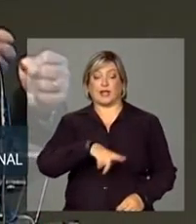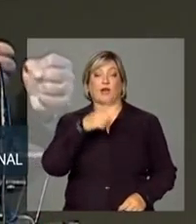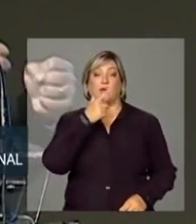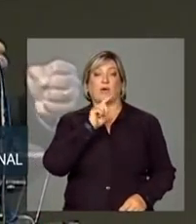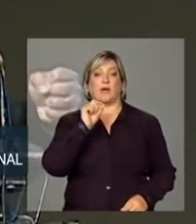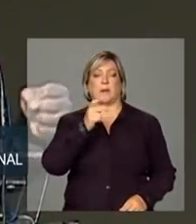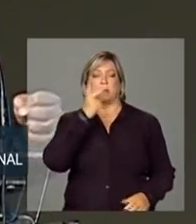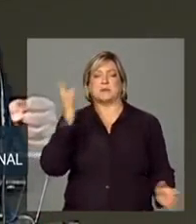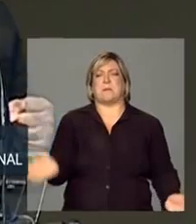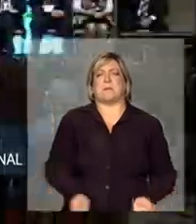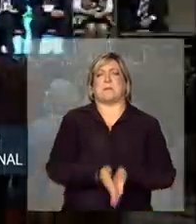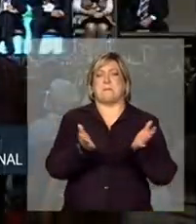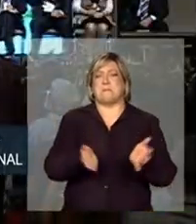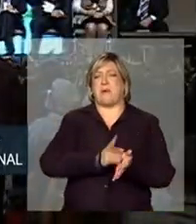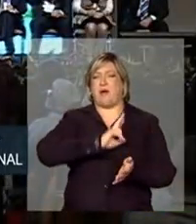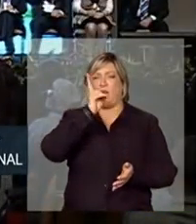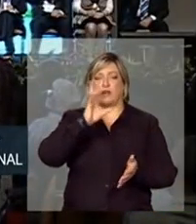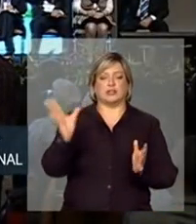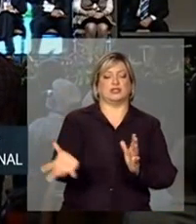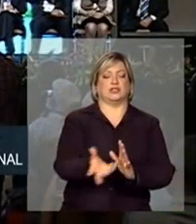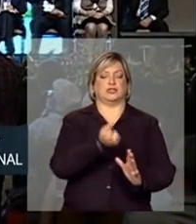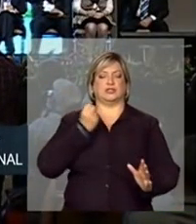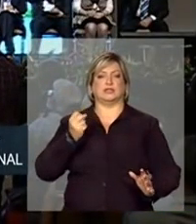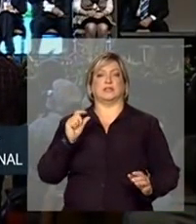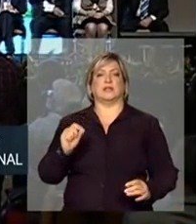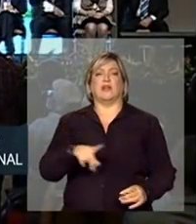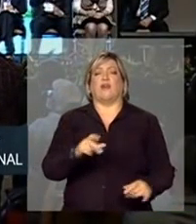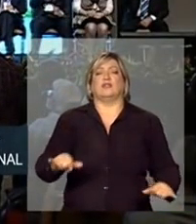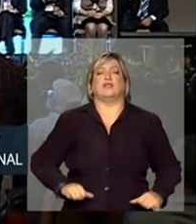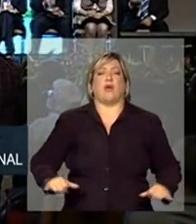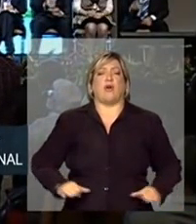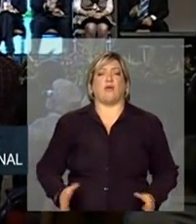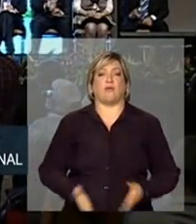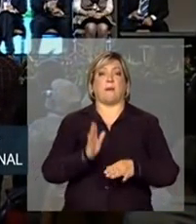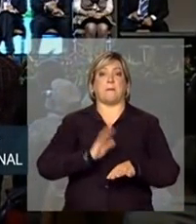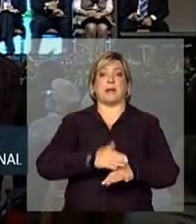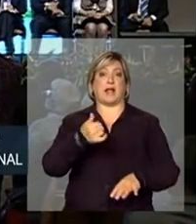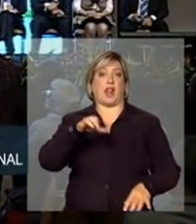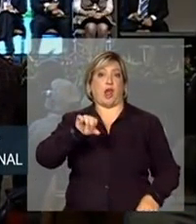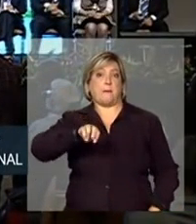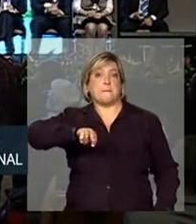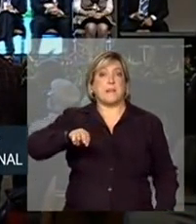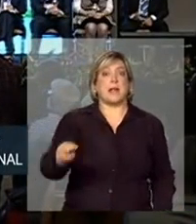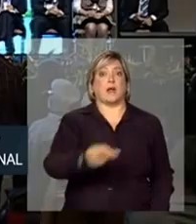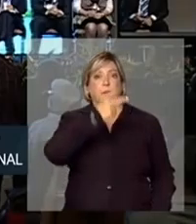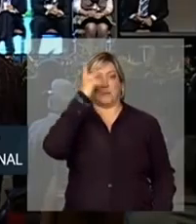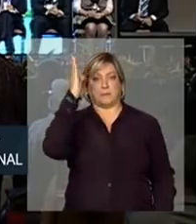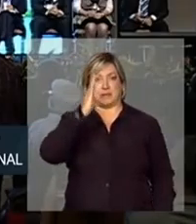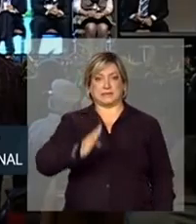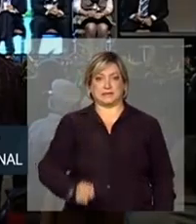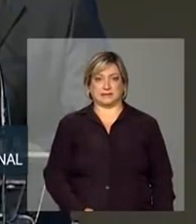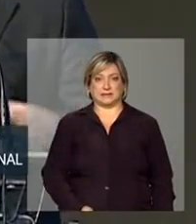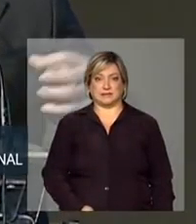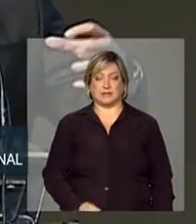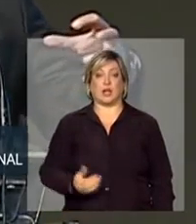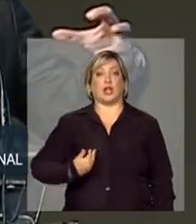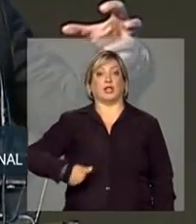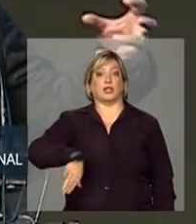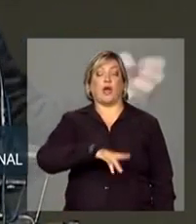dizer que esse também é um momento de celebração, de conquistas feitas ao longo desses últimos